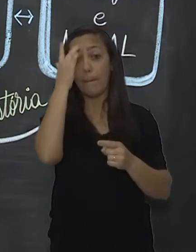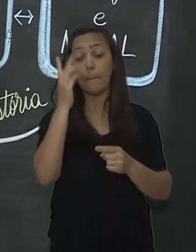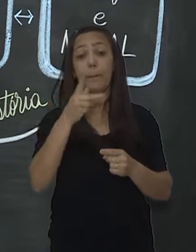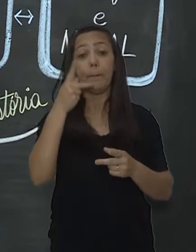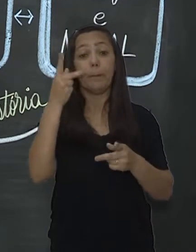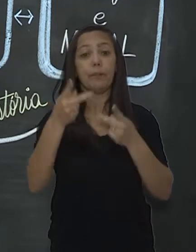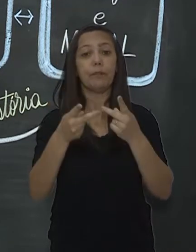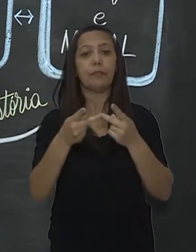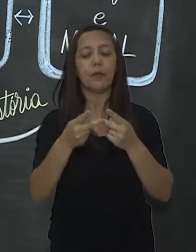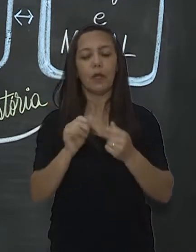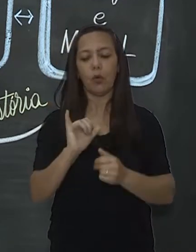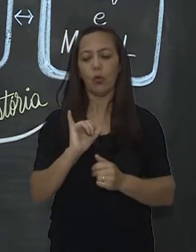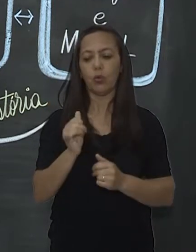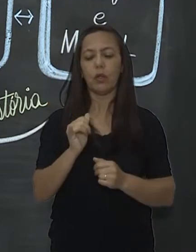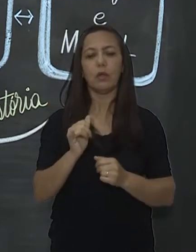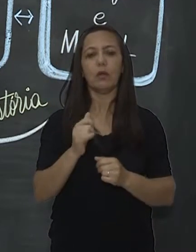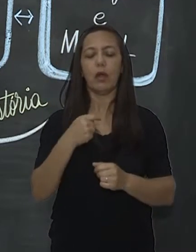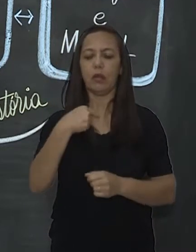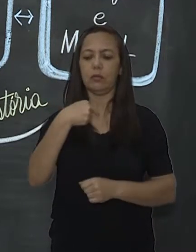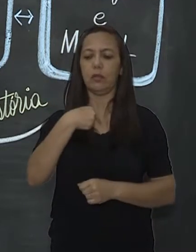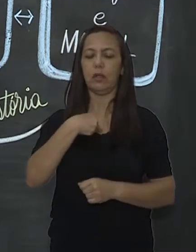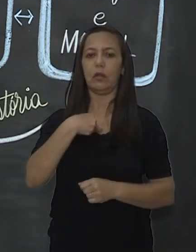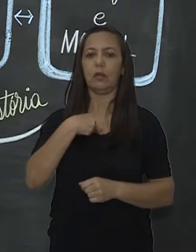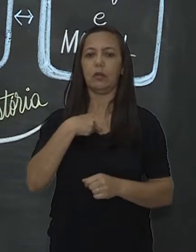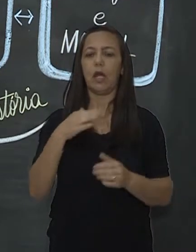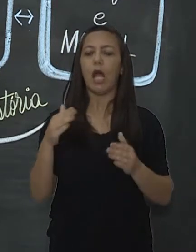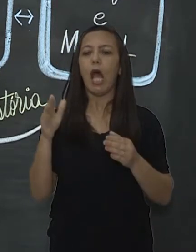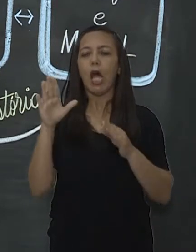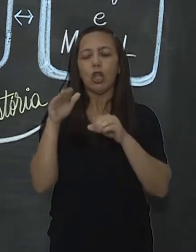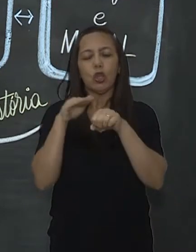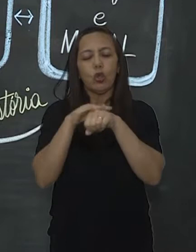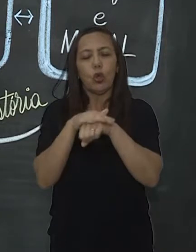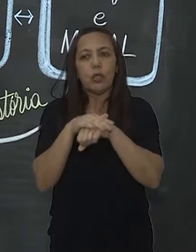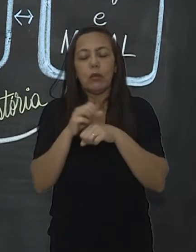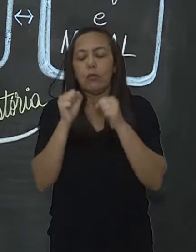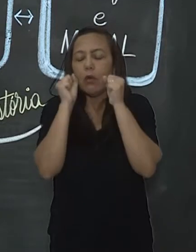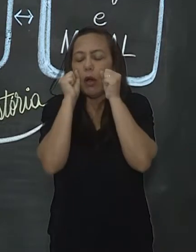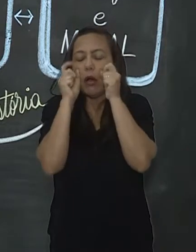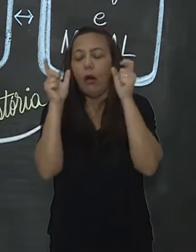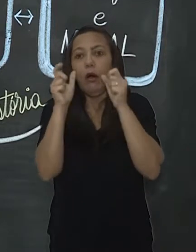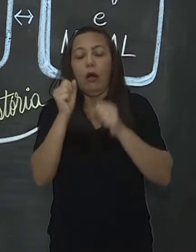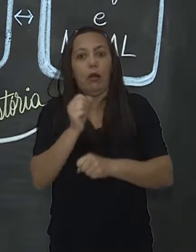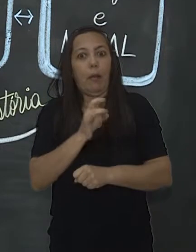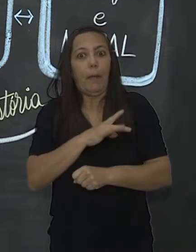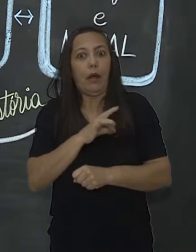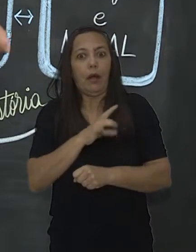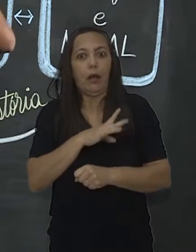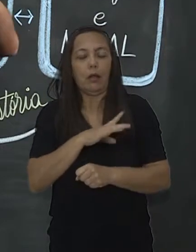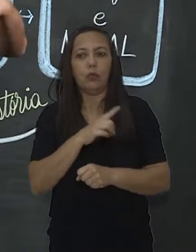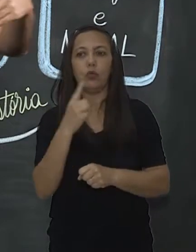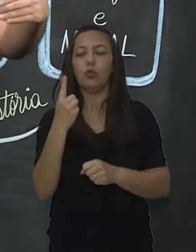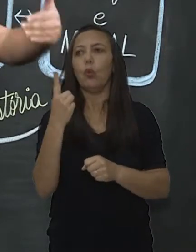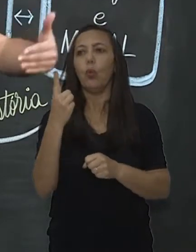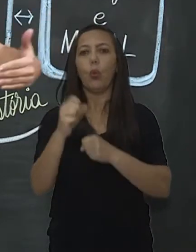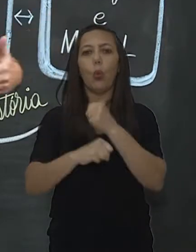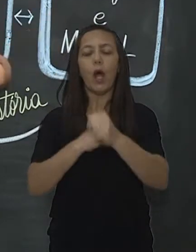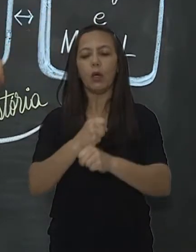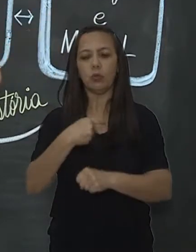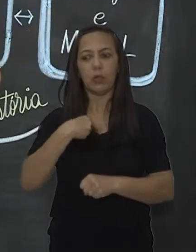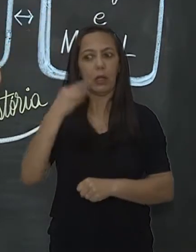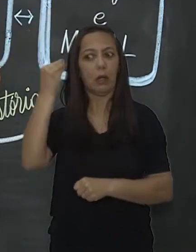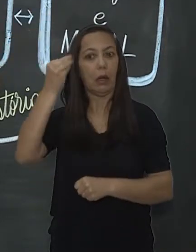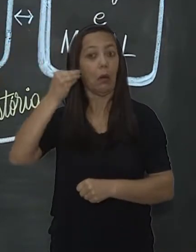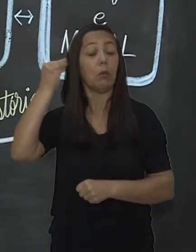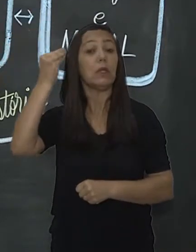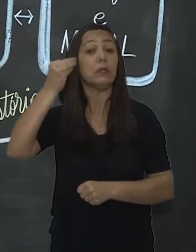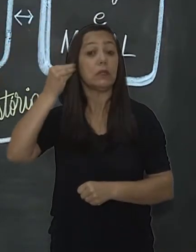um narrador em primeira pessoa, ele vai dizer: na última noite acordei com medo, fazia 1 ano que tive aquela experiência.